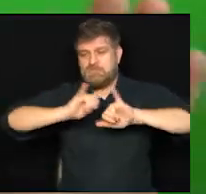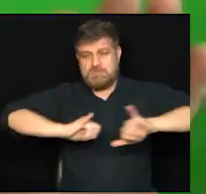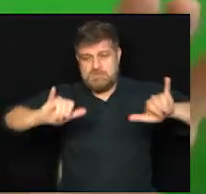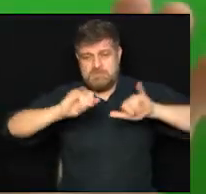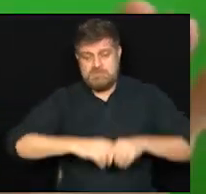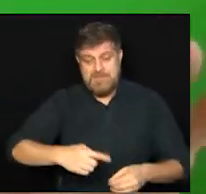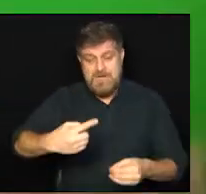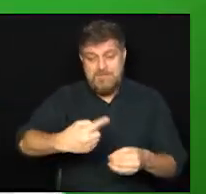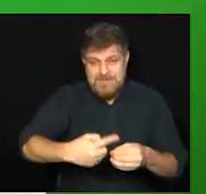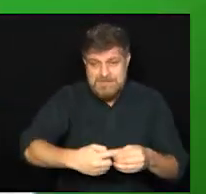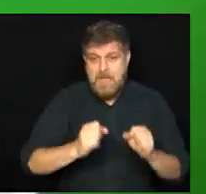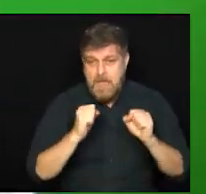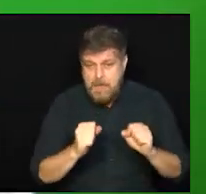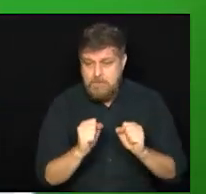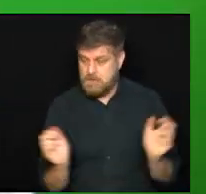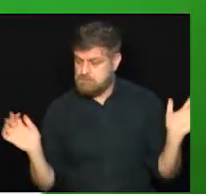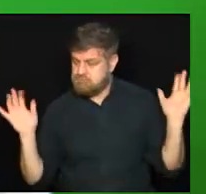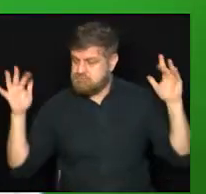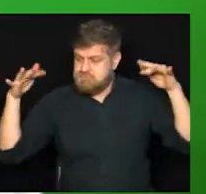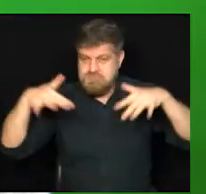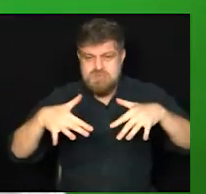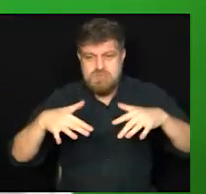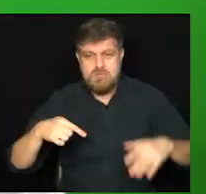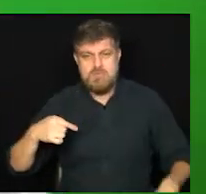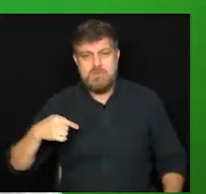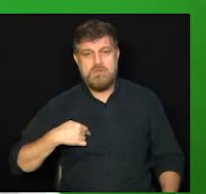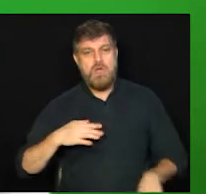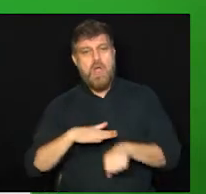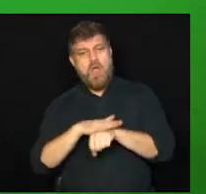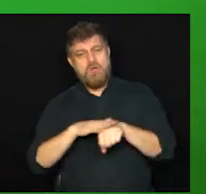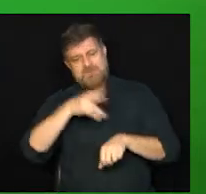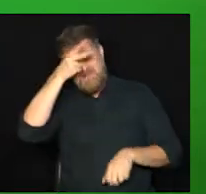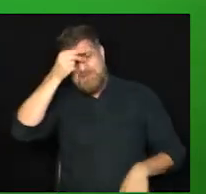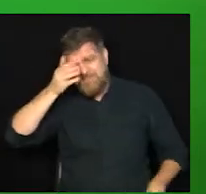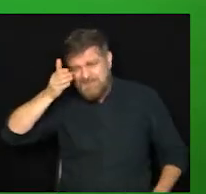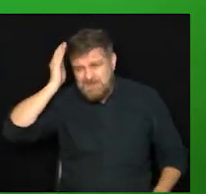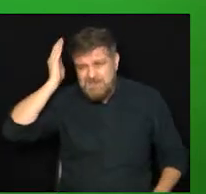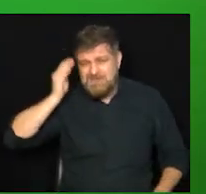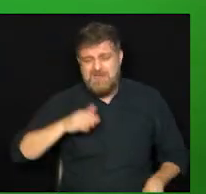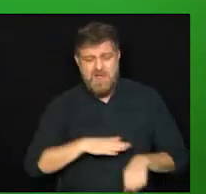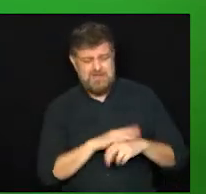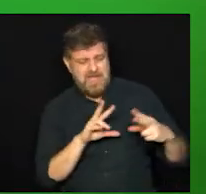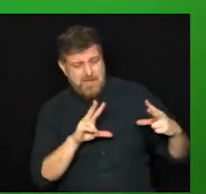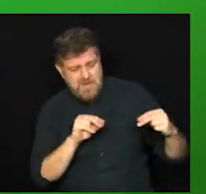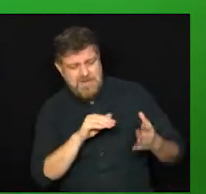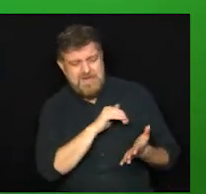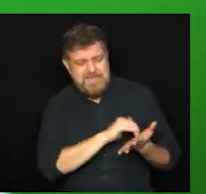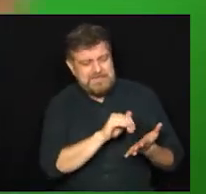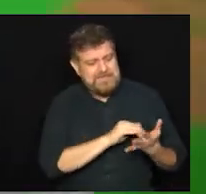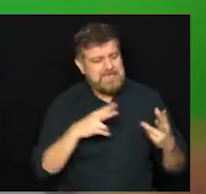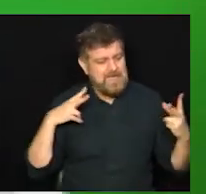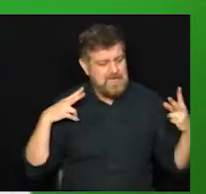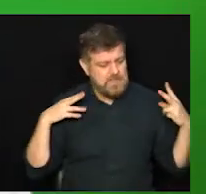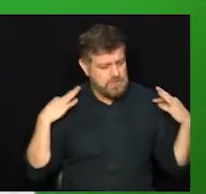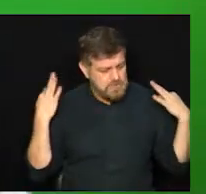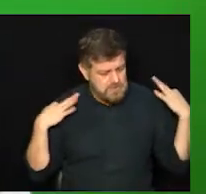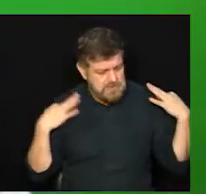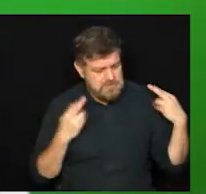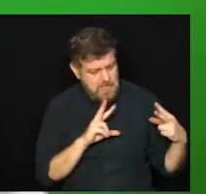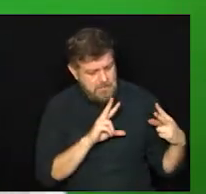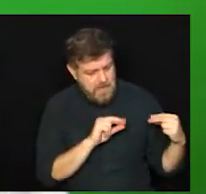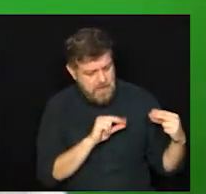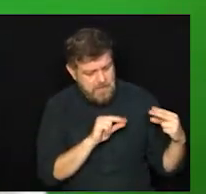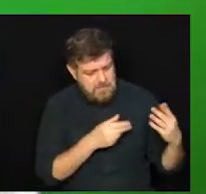pode receber eventos. Então, já falei isso com o prefeito também, já falei isso com a Adriana. Como que